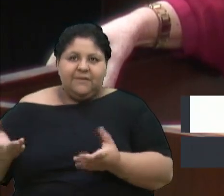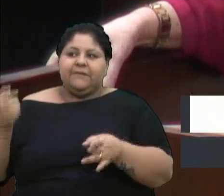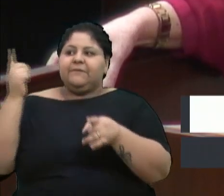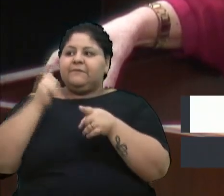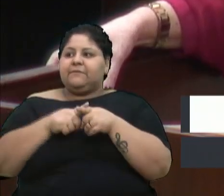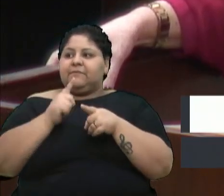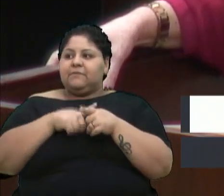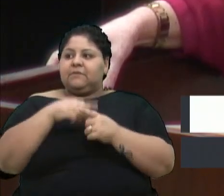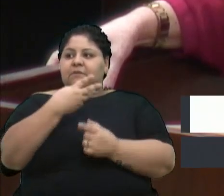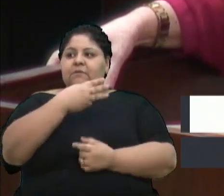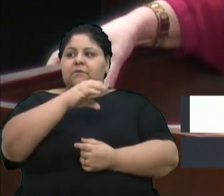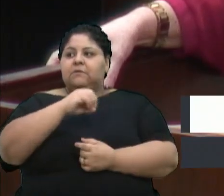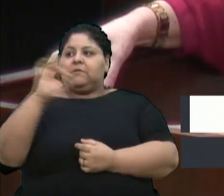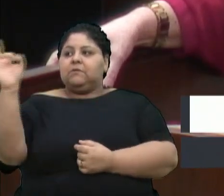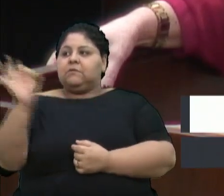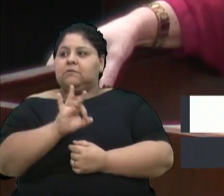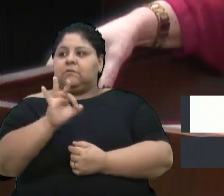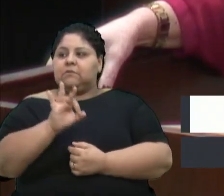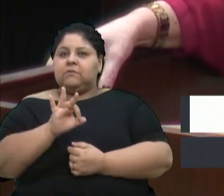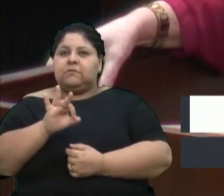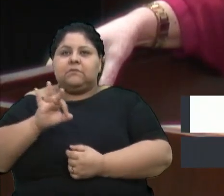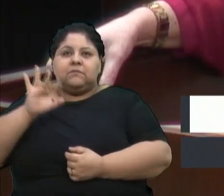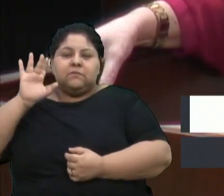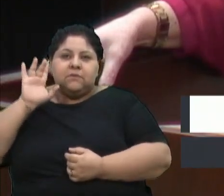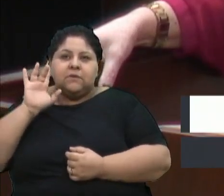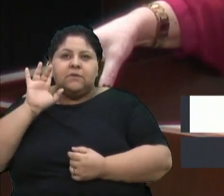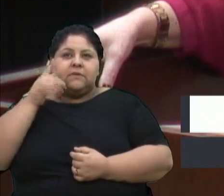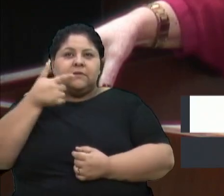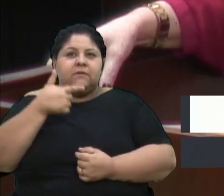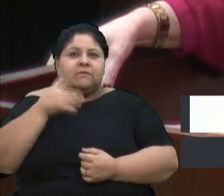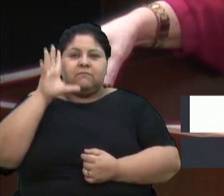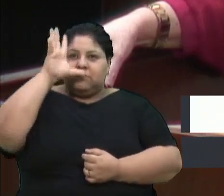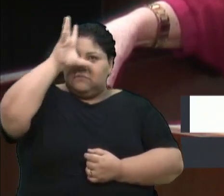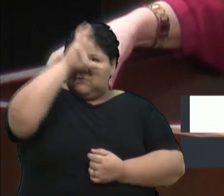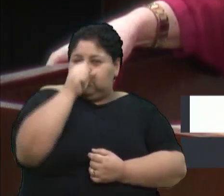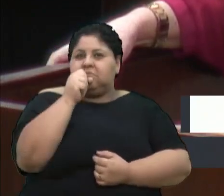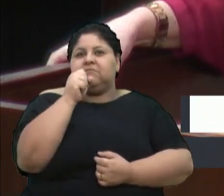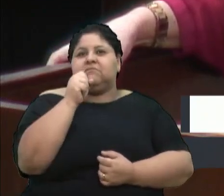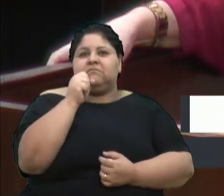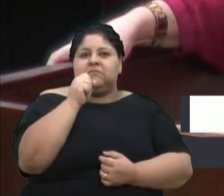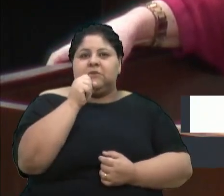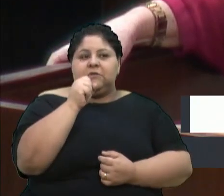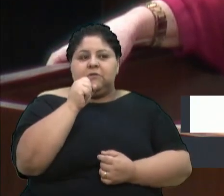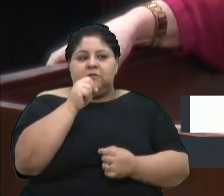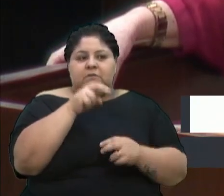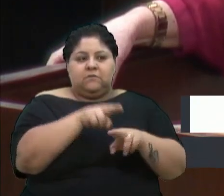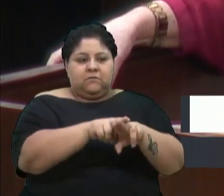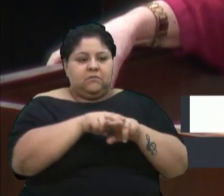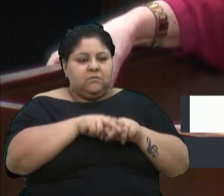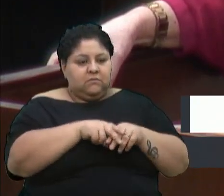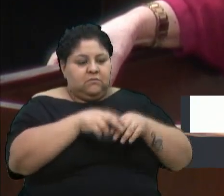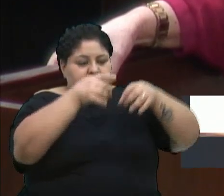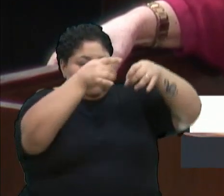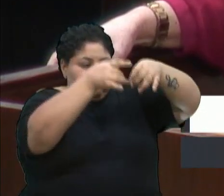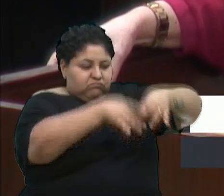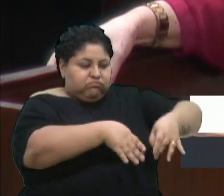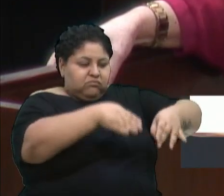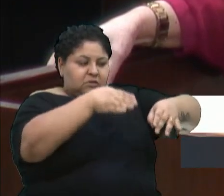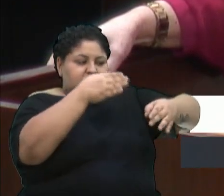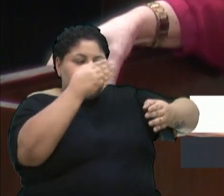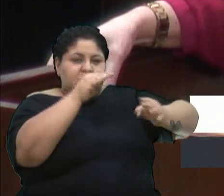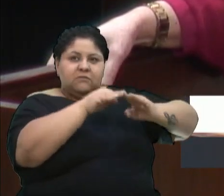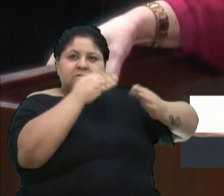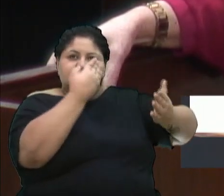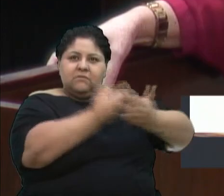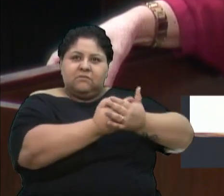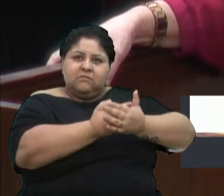é 30% que não conseguem aprender e que, por isso, se desestimulam a continuar